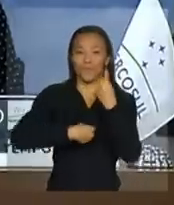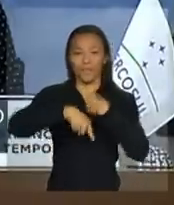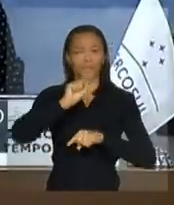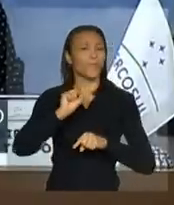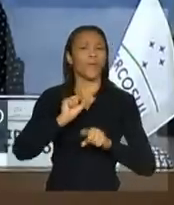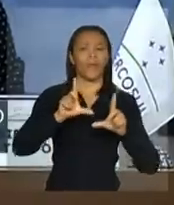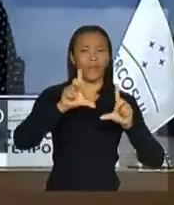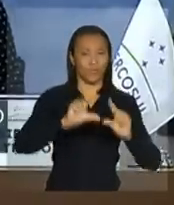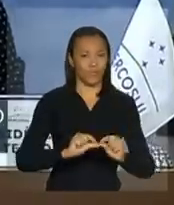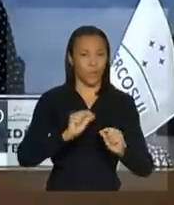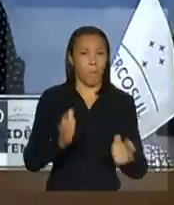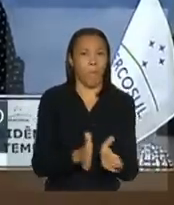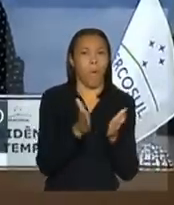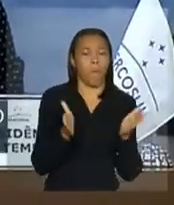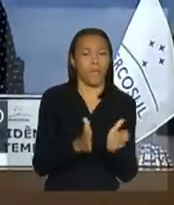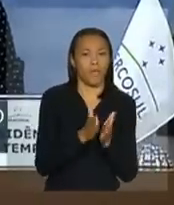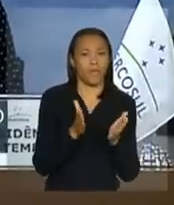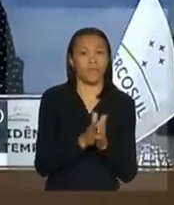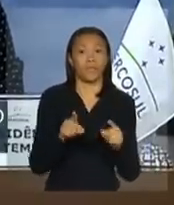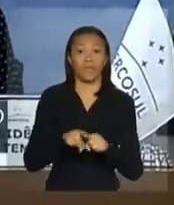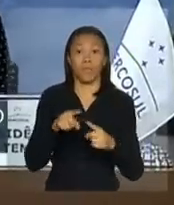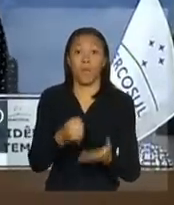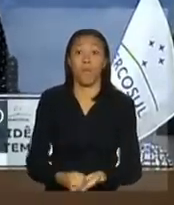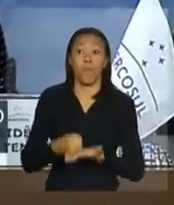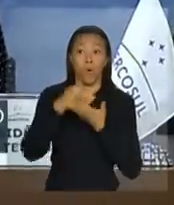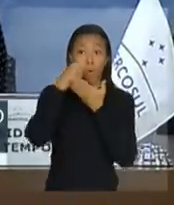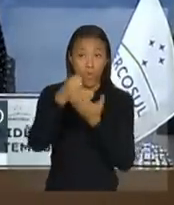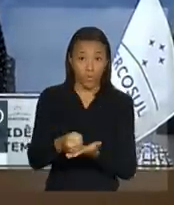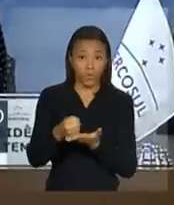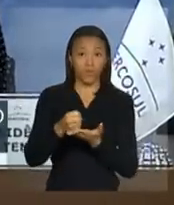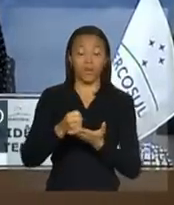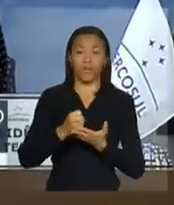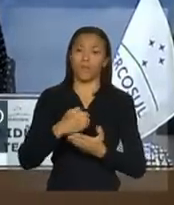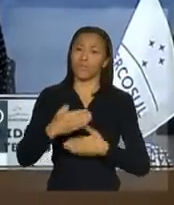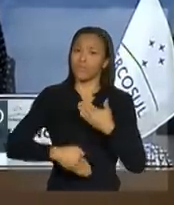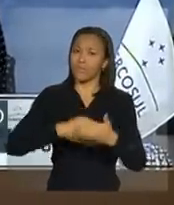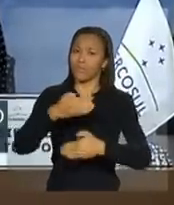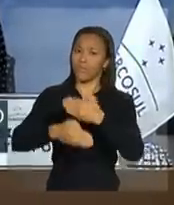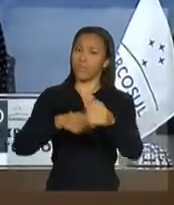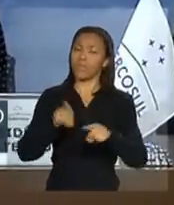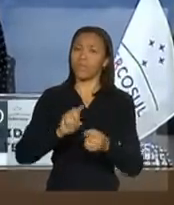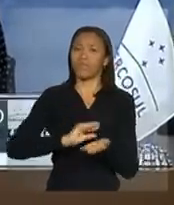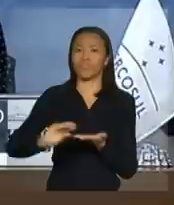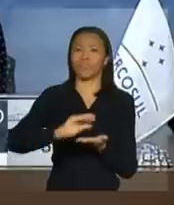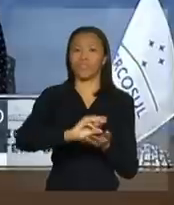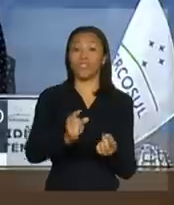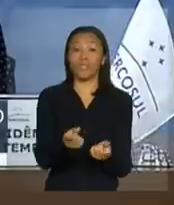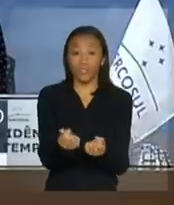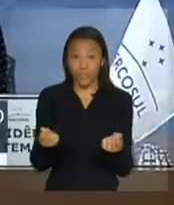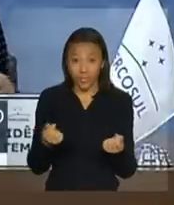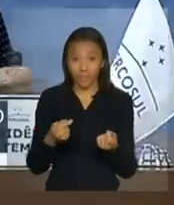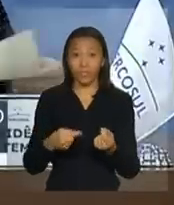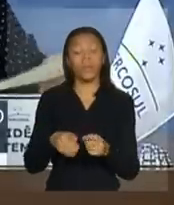da pobreza e na promoção do desenvolvimento com distribuição de renda e inclusão social.